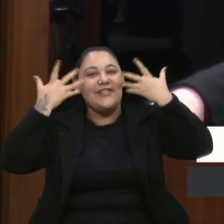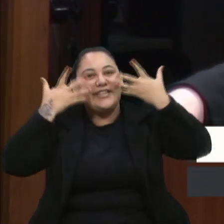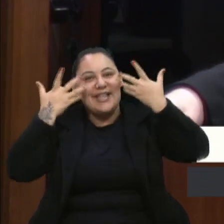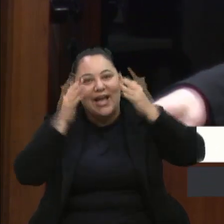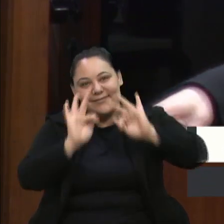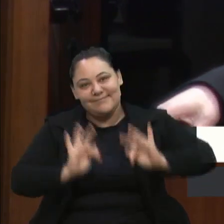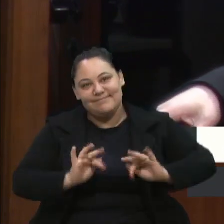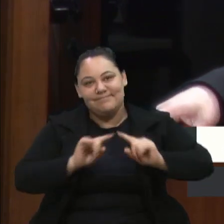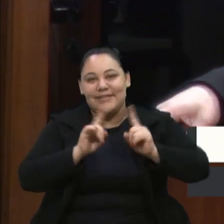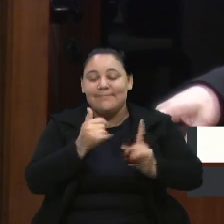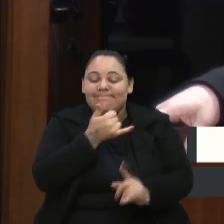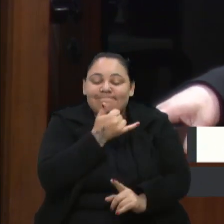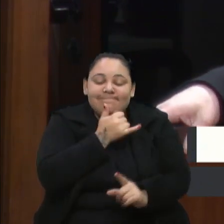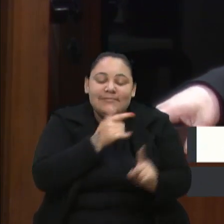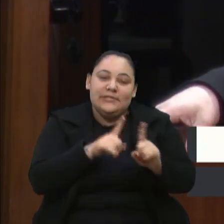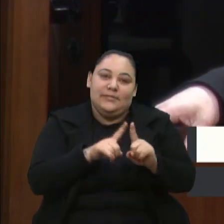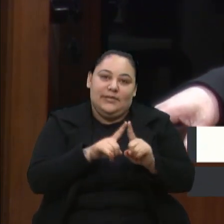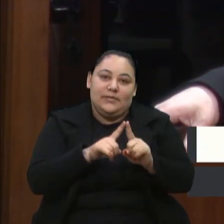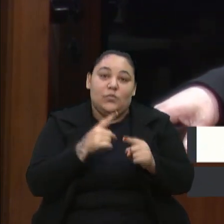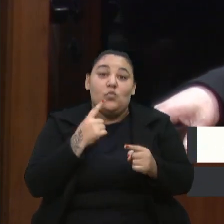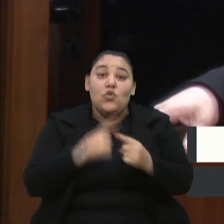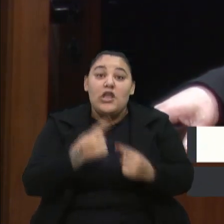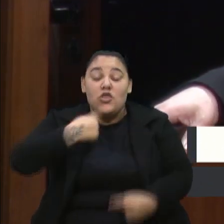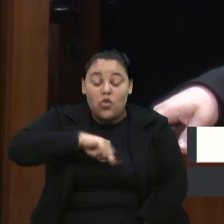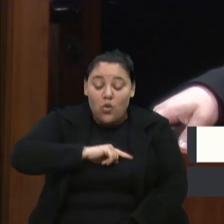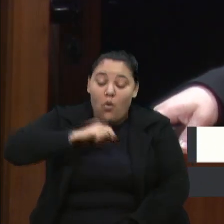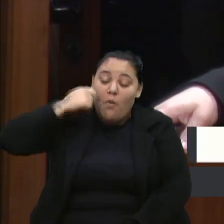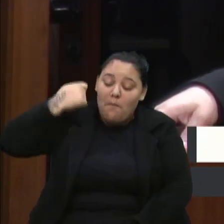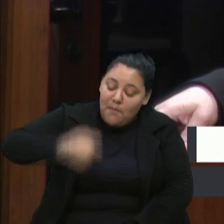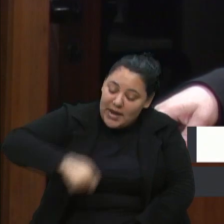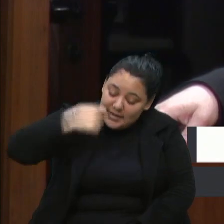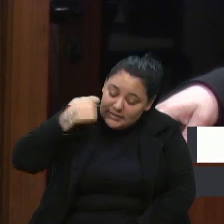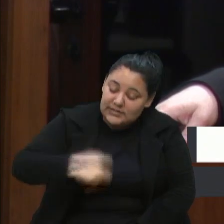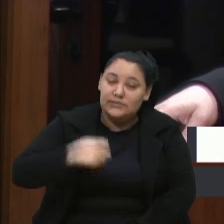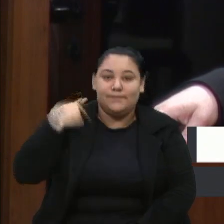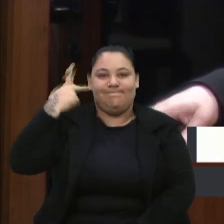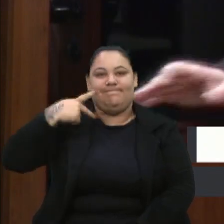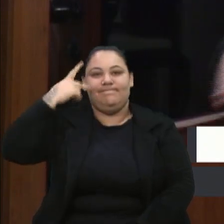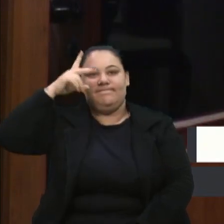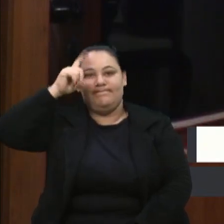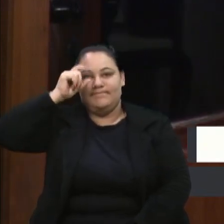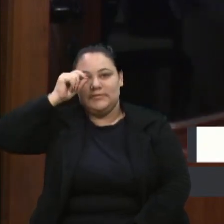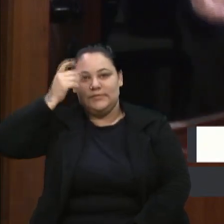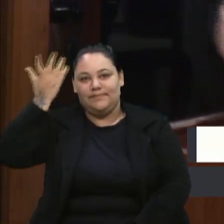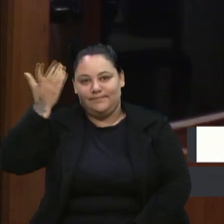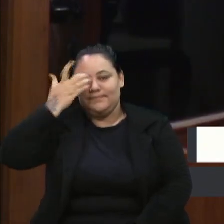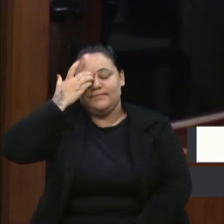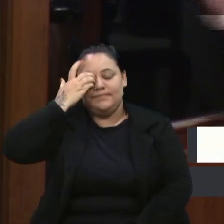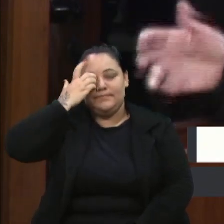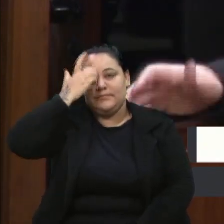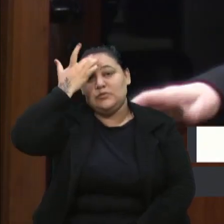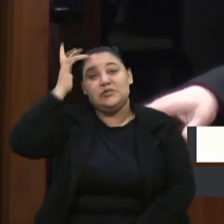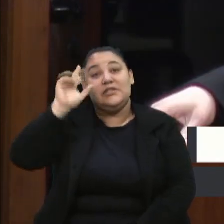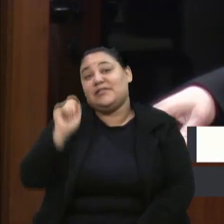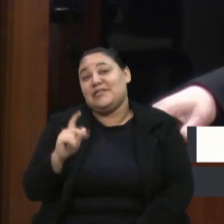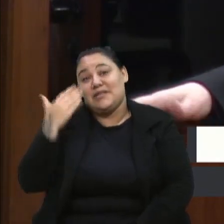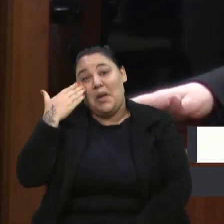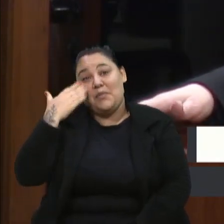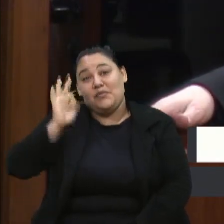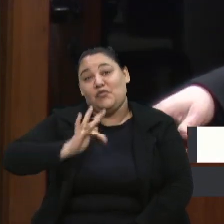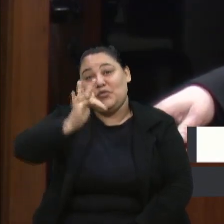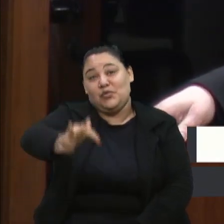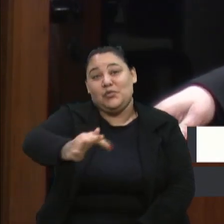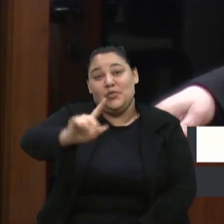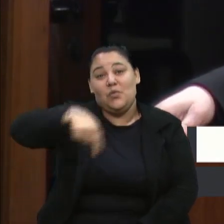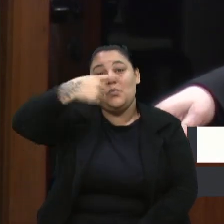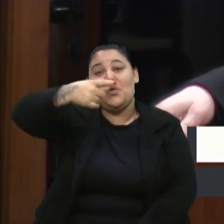também, porque a gente precisa, vereador Scalco, não sei, quem sabe o próximo prefeito, enfim, mas nós não